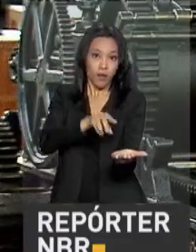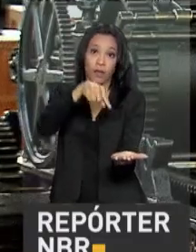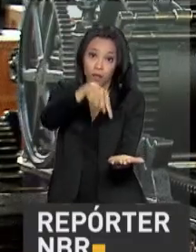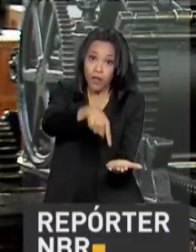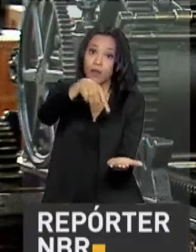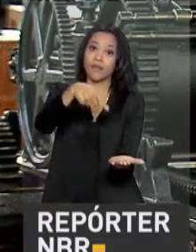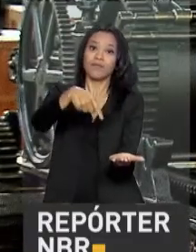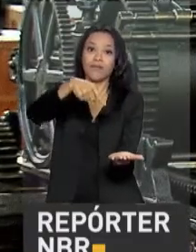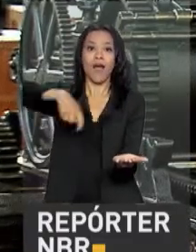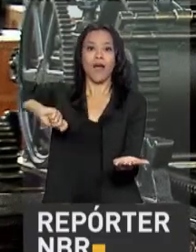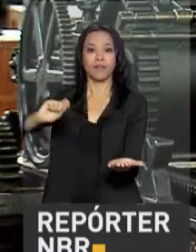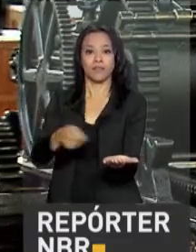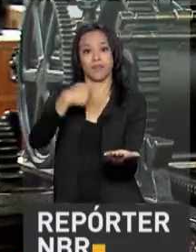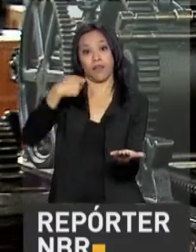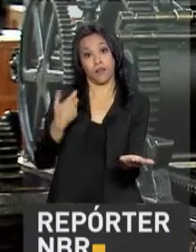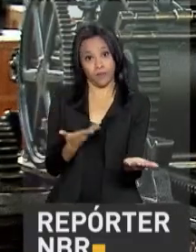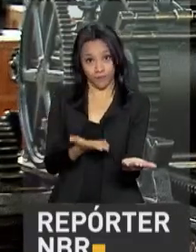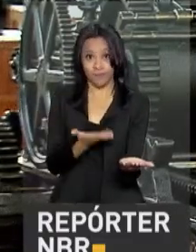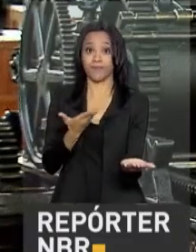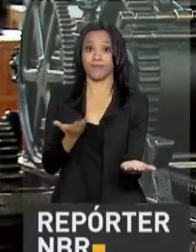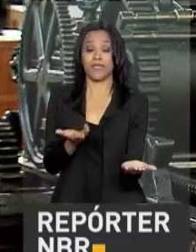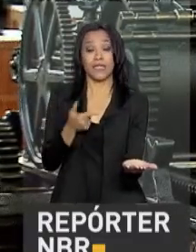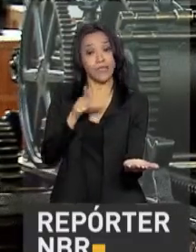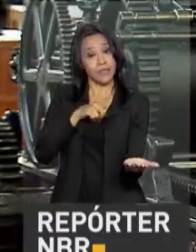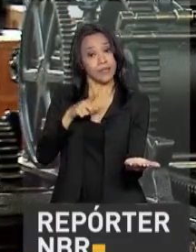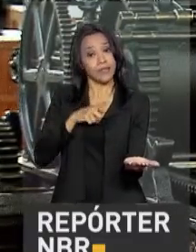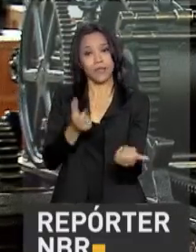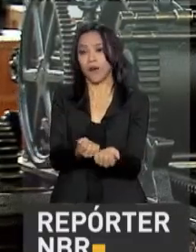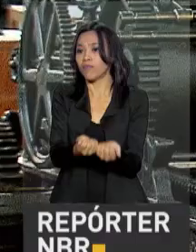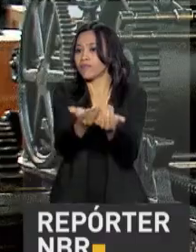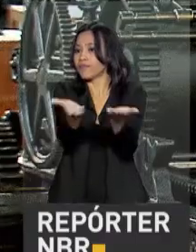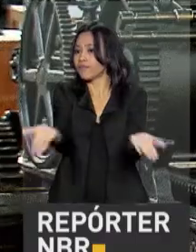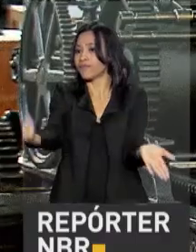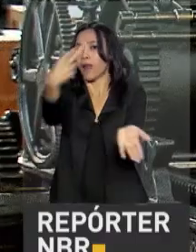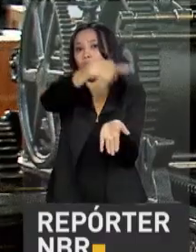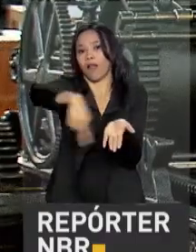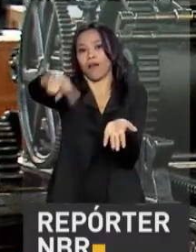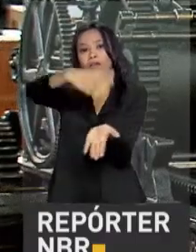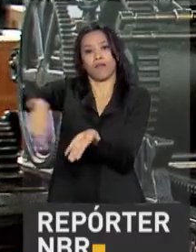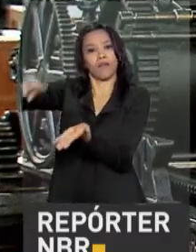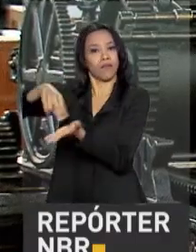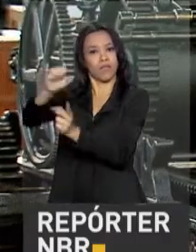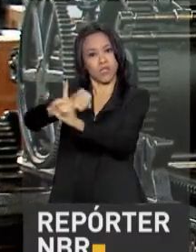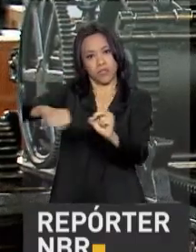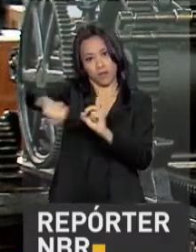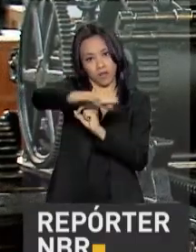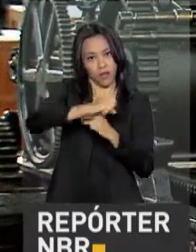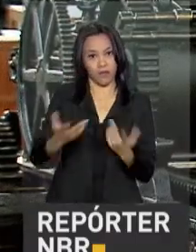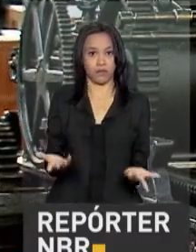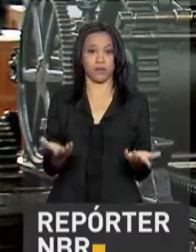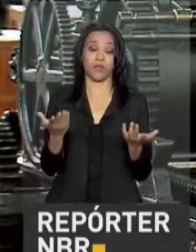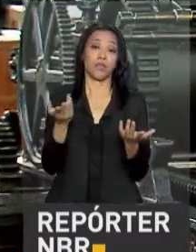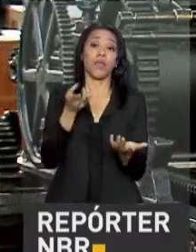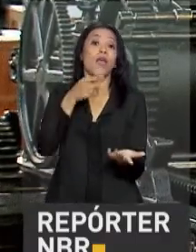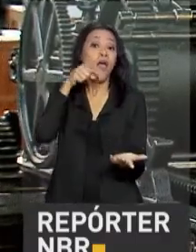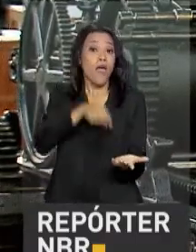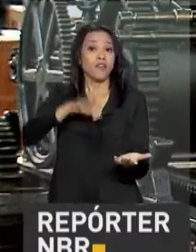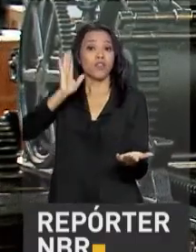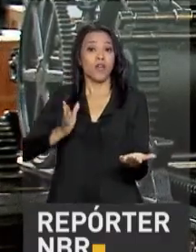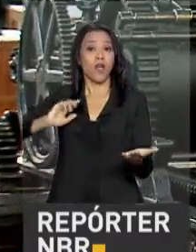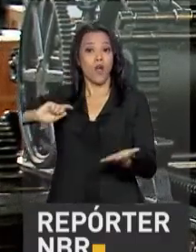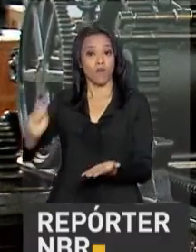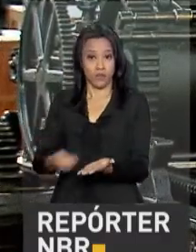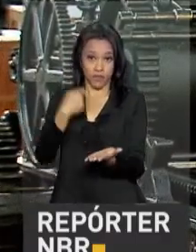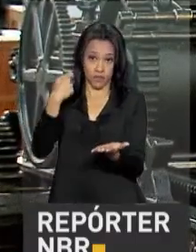pública, assinado por autoridade pública e com efeitos para toda a sociedade, certo? E ao mesmo tempo que ele é oficializado,